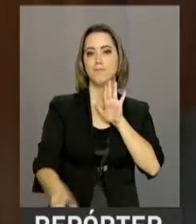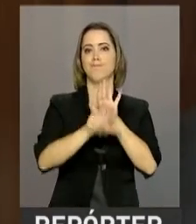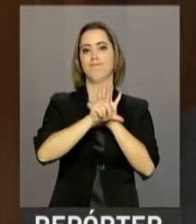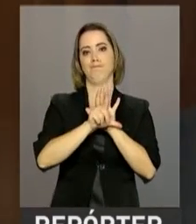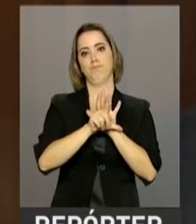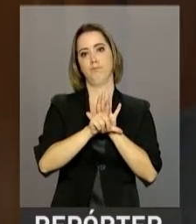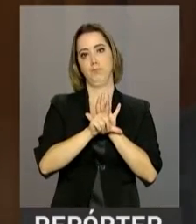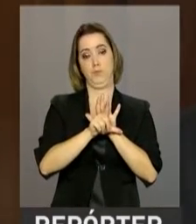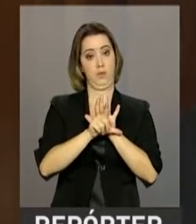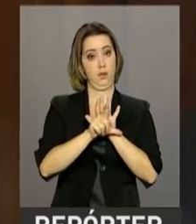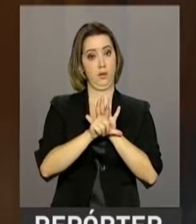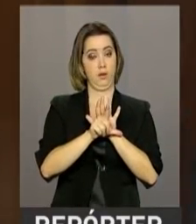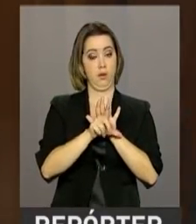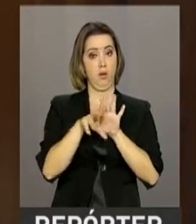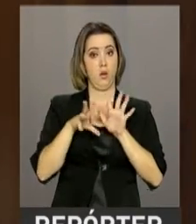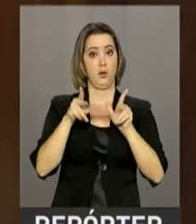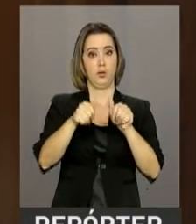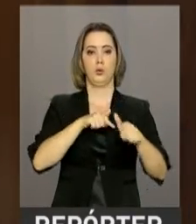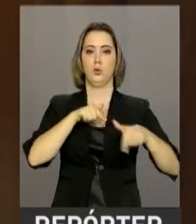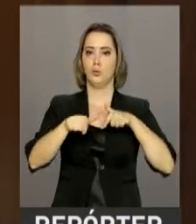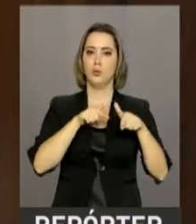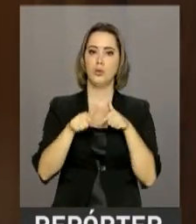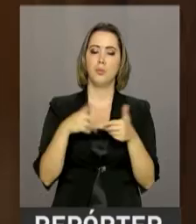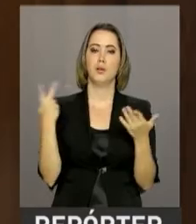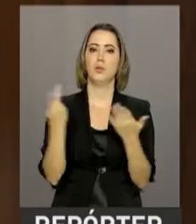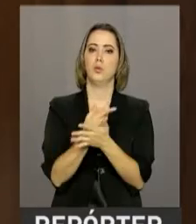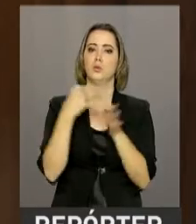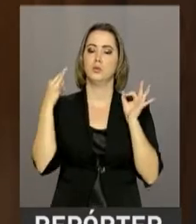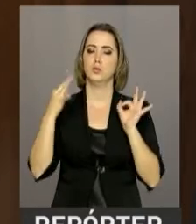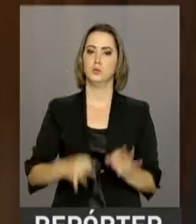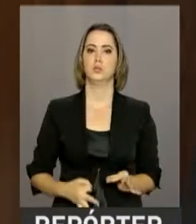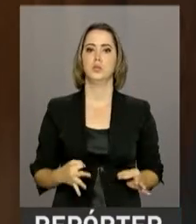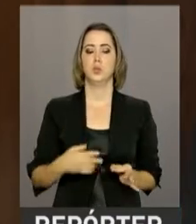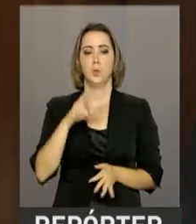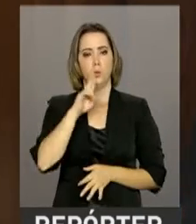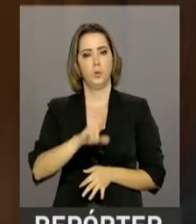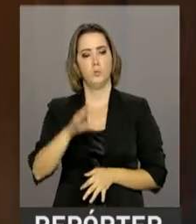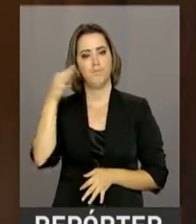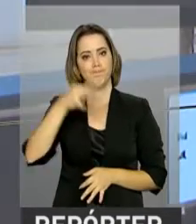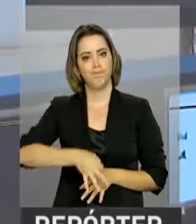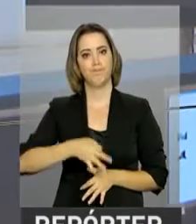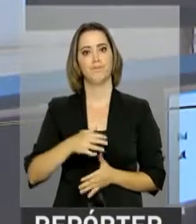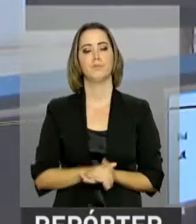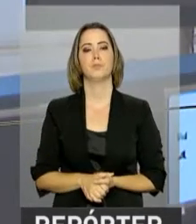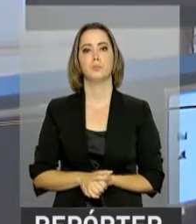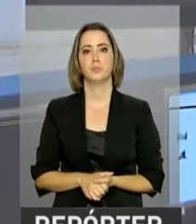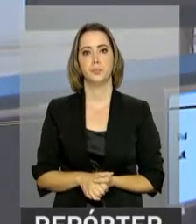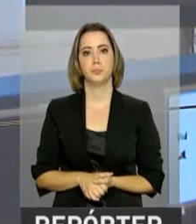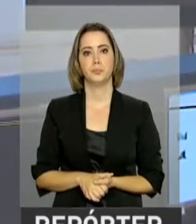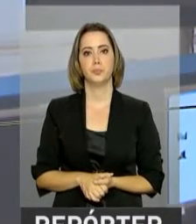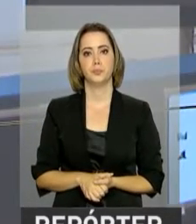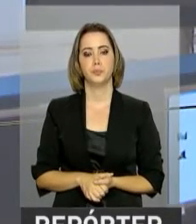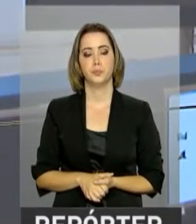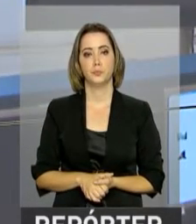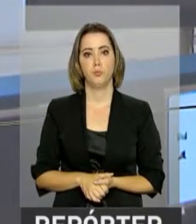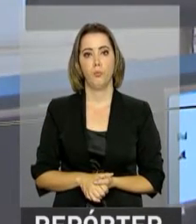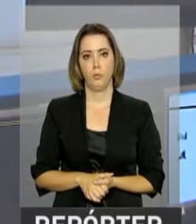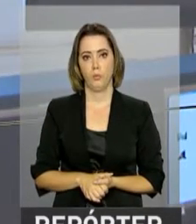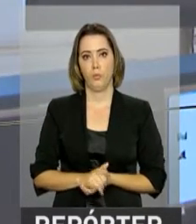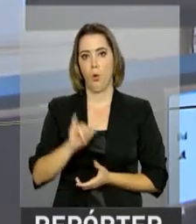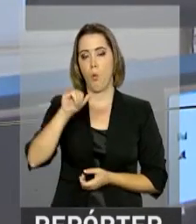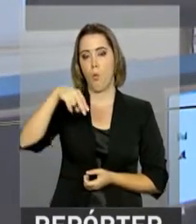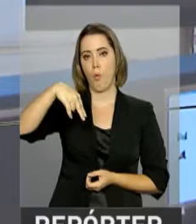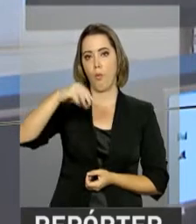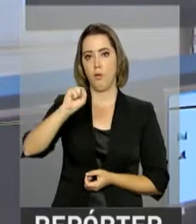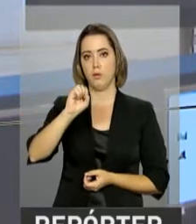jurídica para que essas ações sejam efetivos e com resultados eficazes o inss está